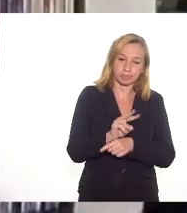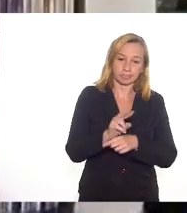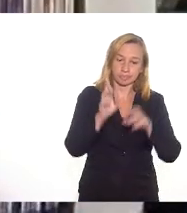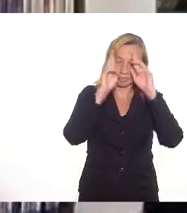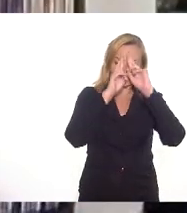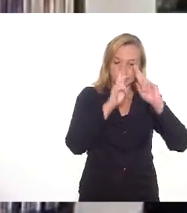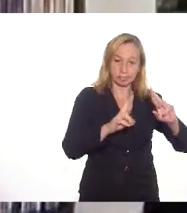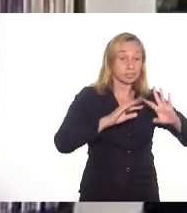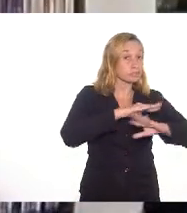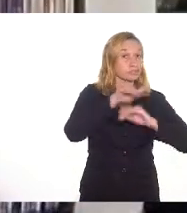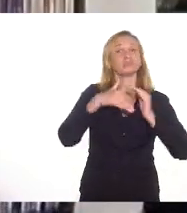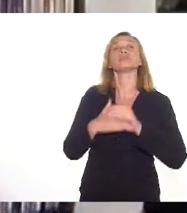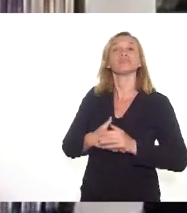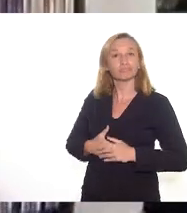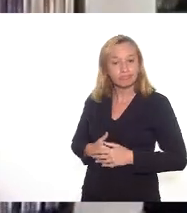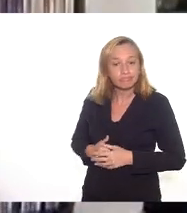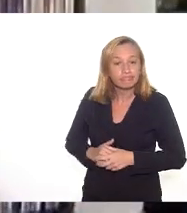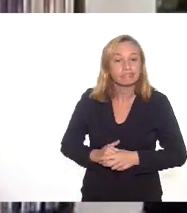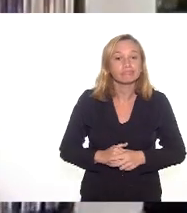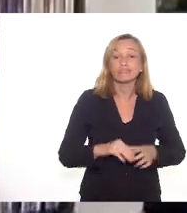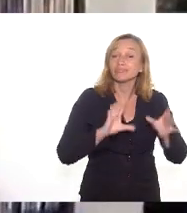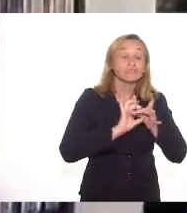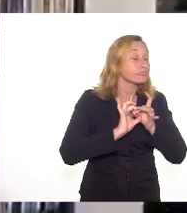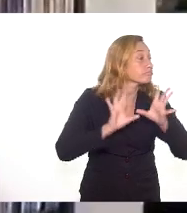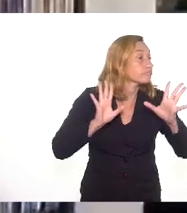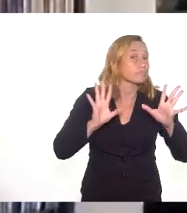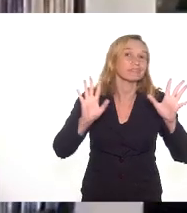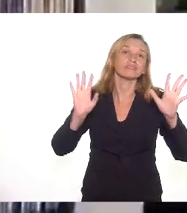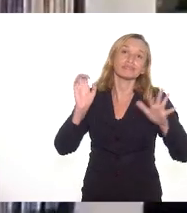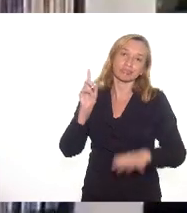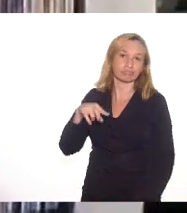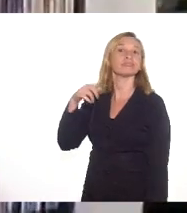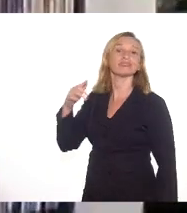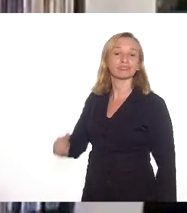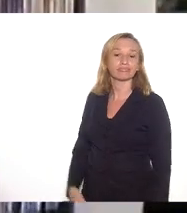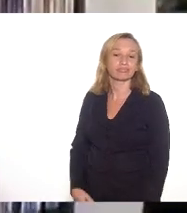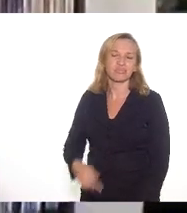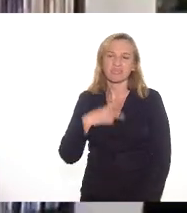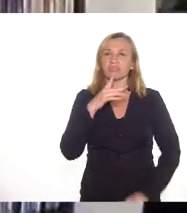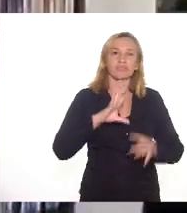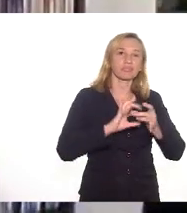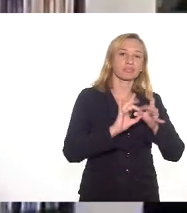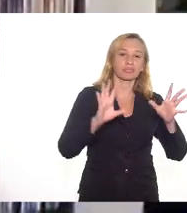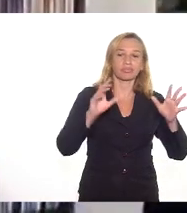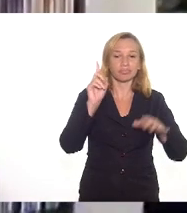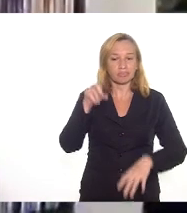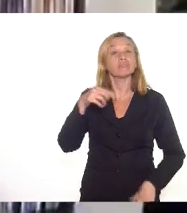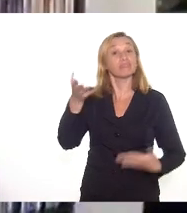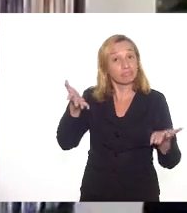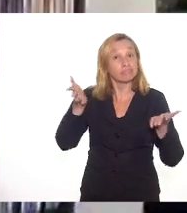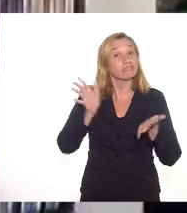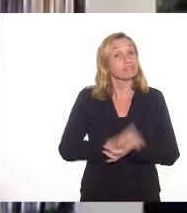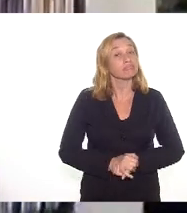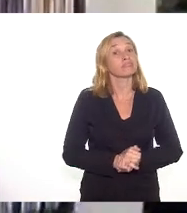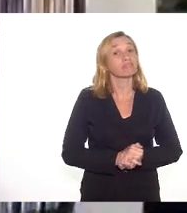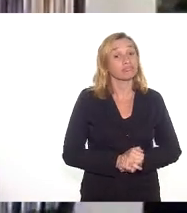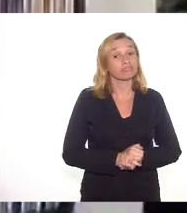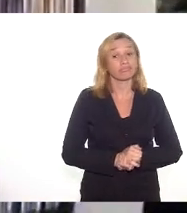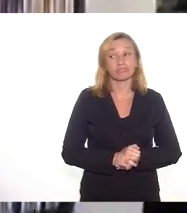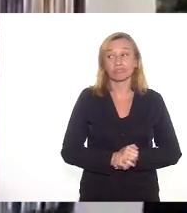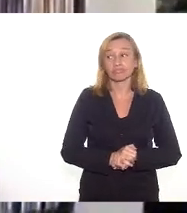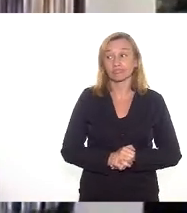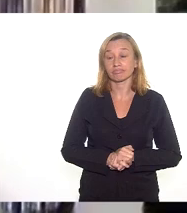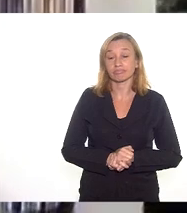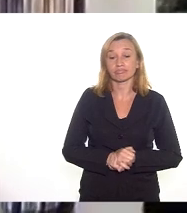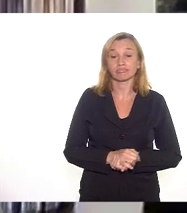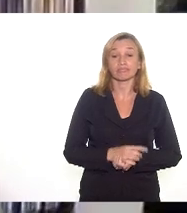todos. De todos. E democracia é isto. Se fala tanto em democracia, democracia é isto. Não é? E